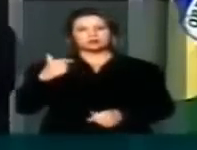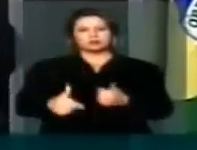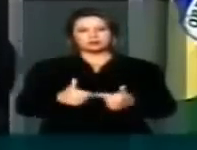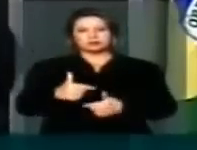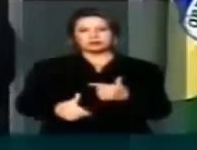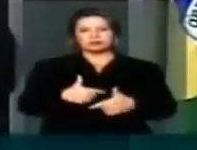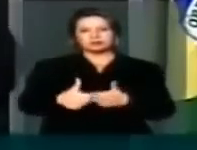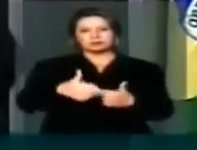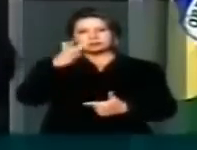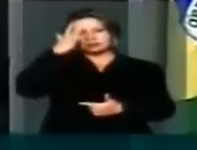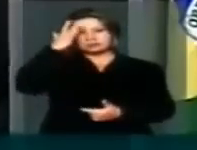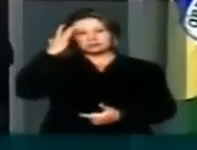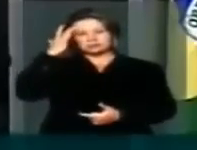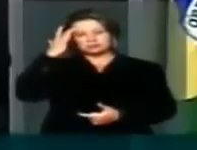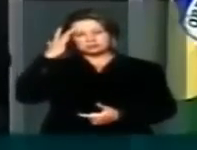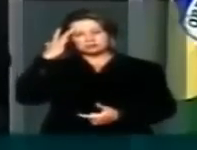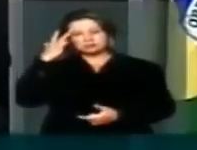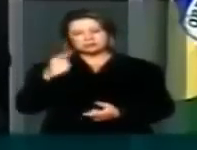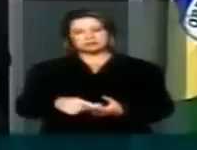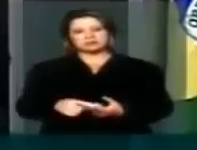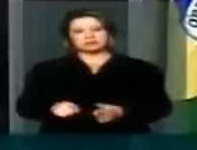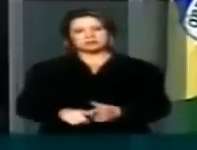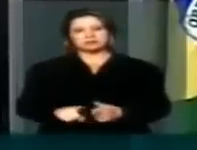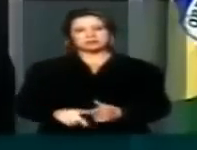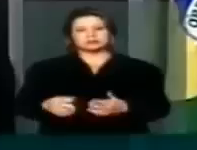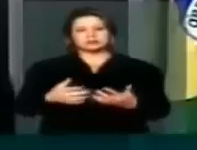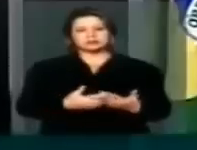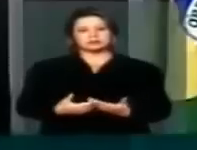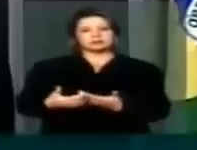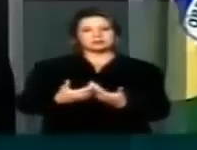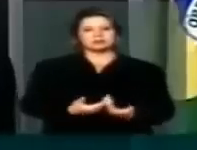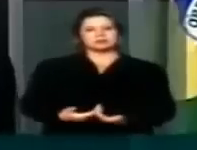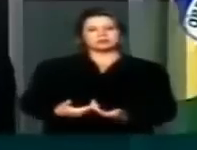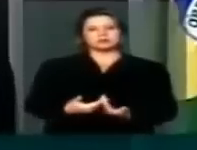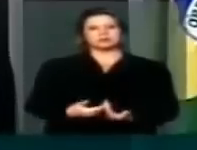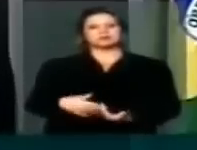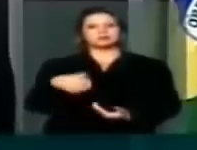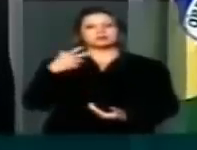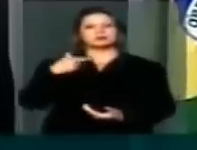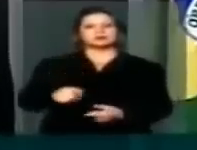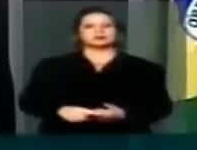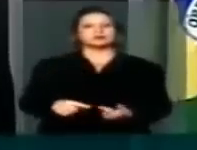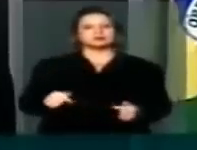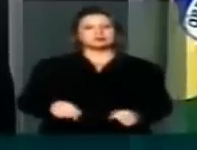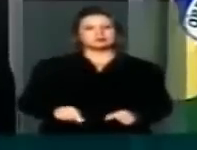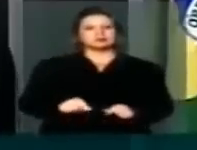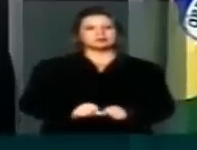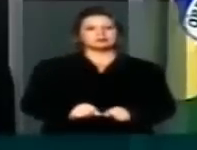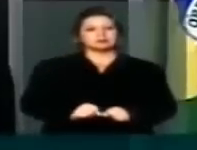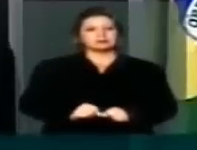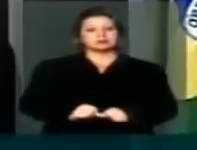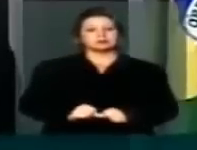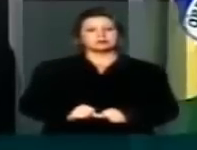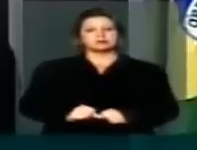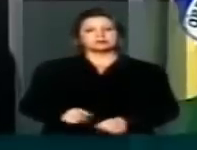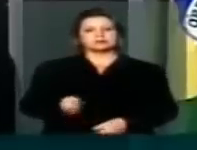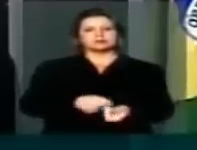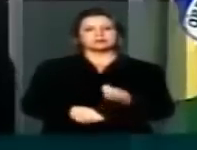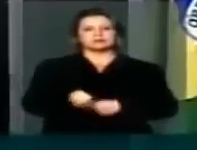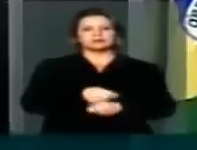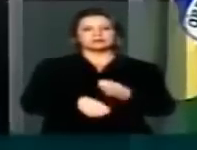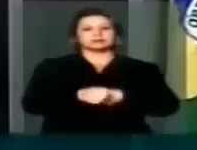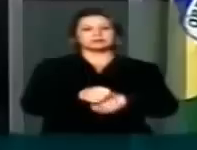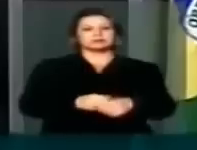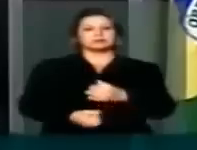suor do brasileiro, como é do caminhoneiro, que é do brasileiro comum, aquele que faz a